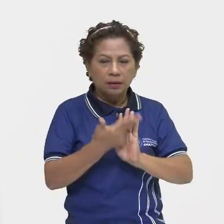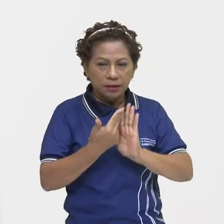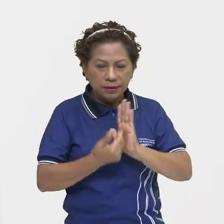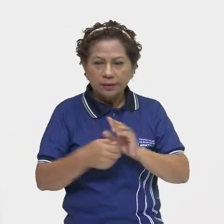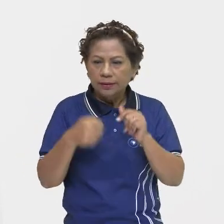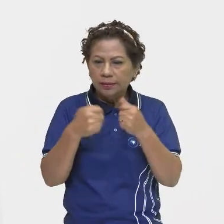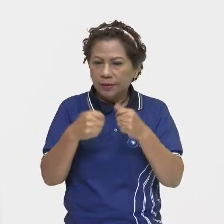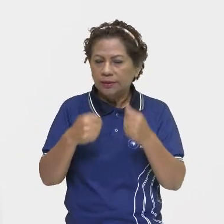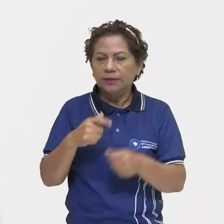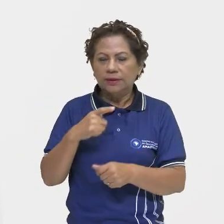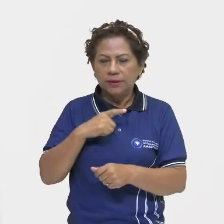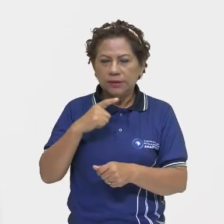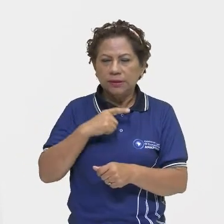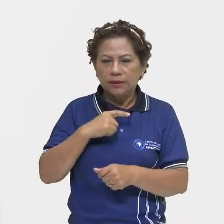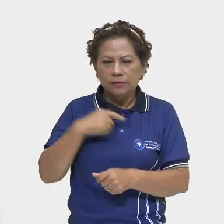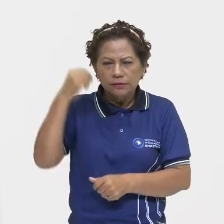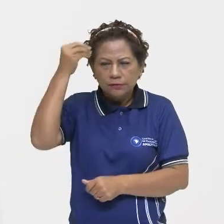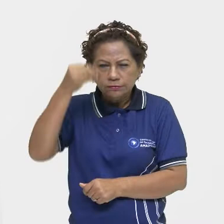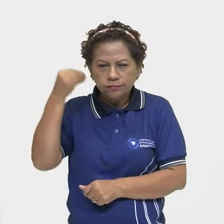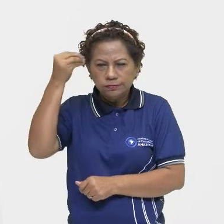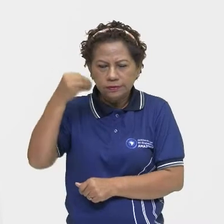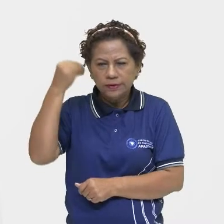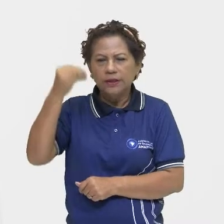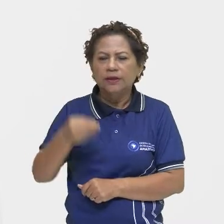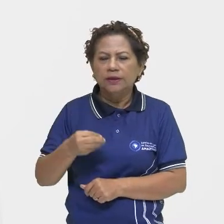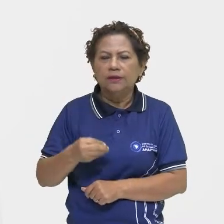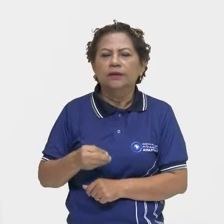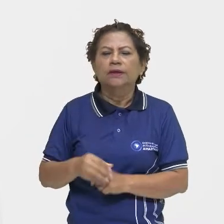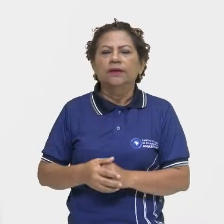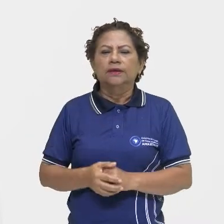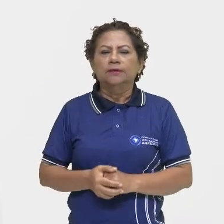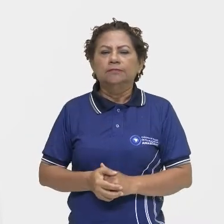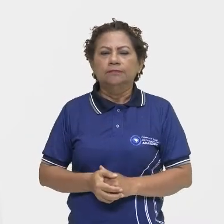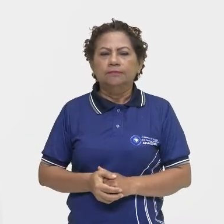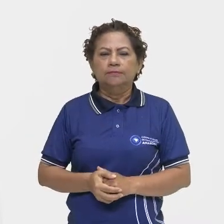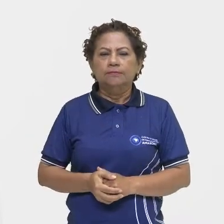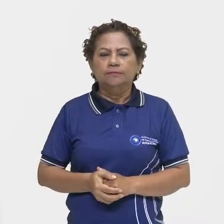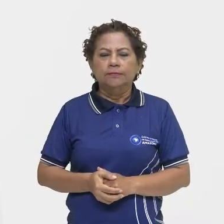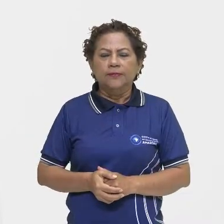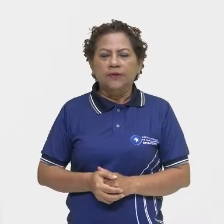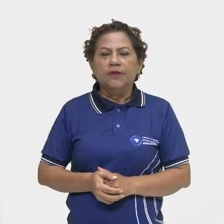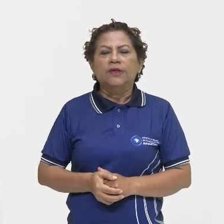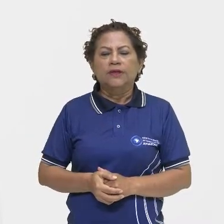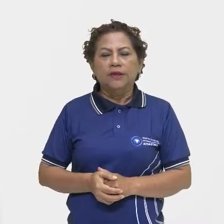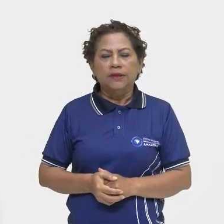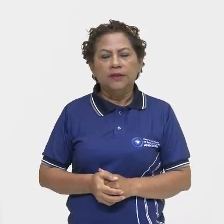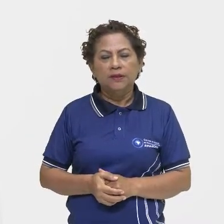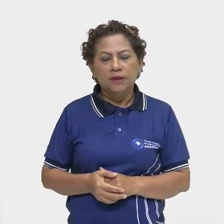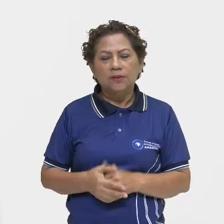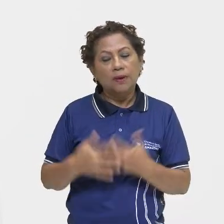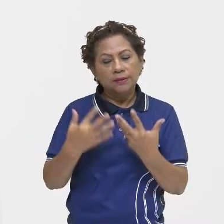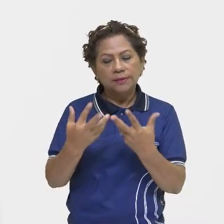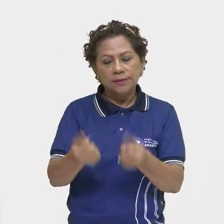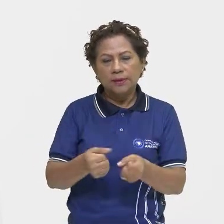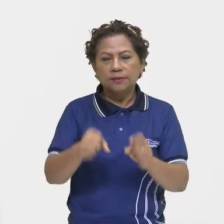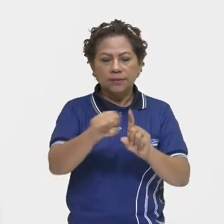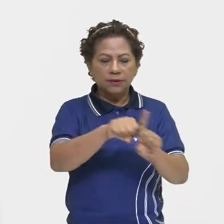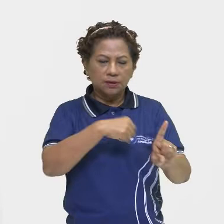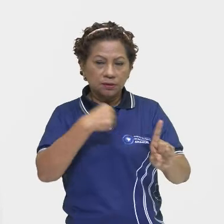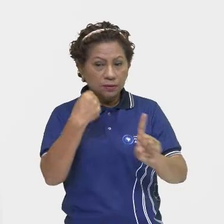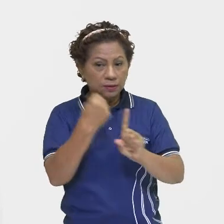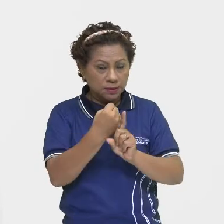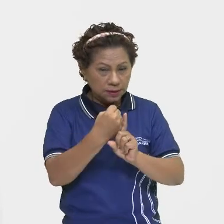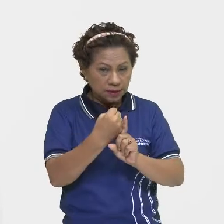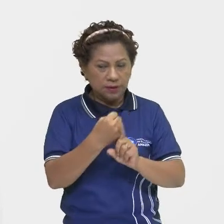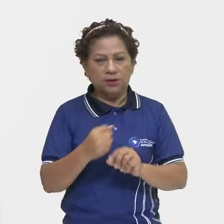maior. Por conta da sua estética, são melhores vistos pela sociedade. Atualmente,